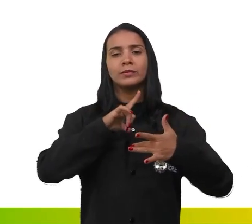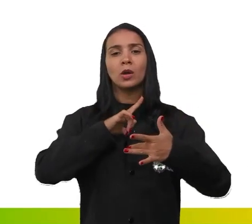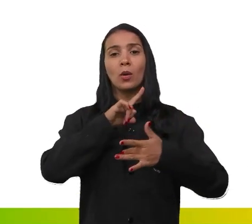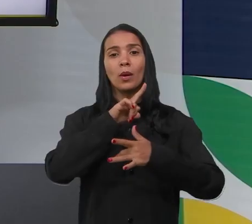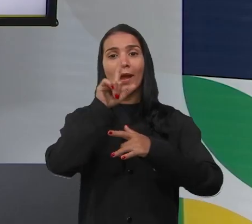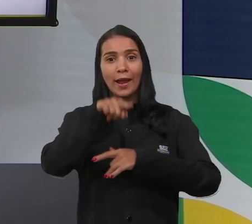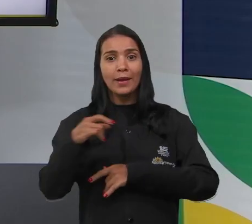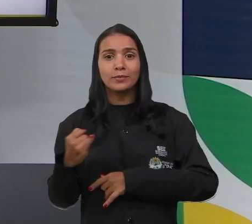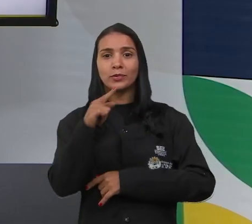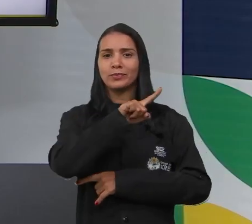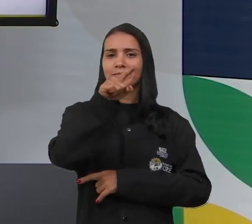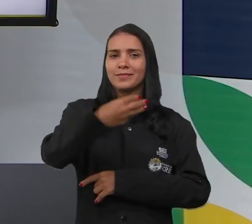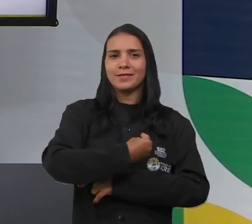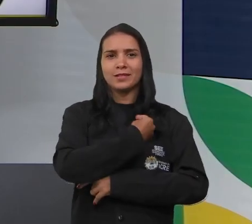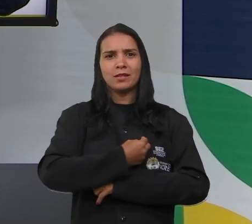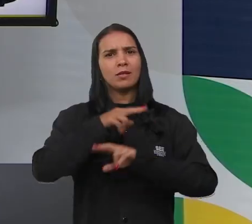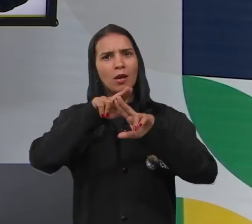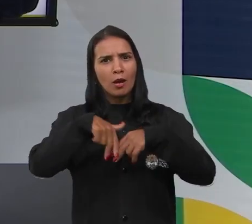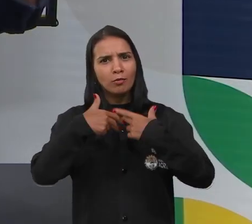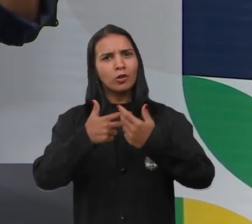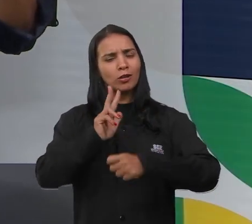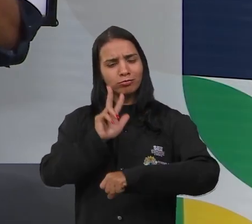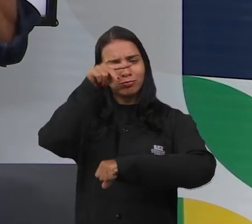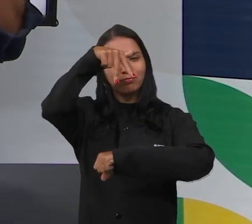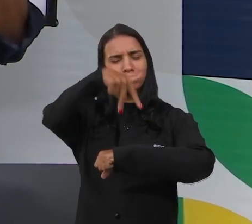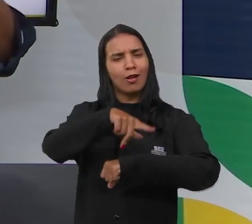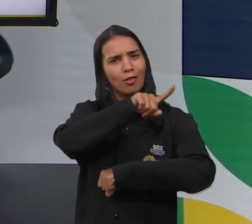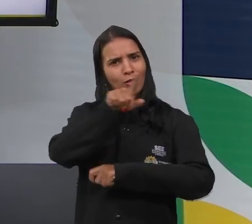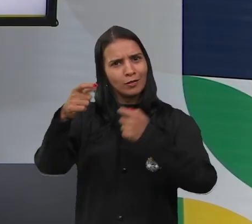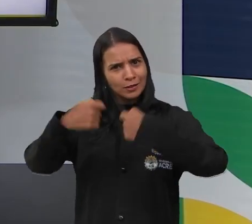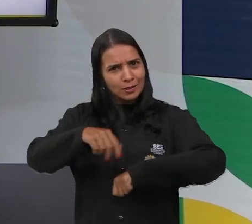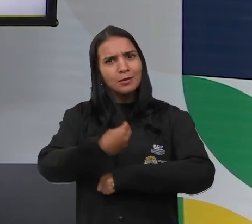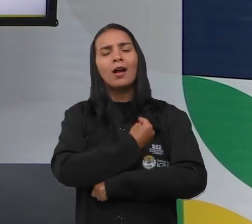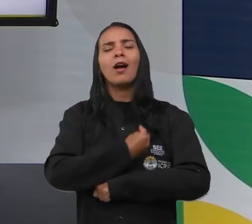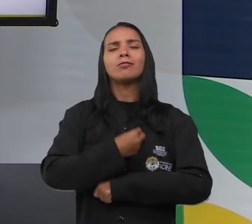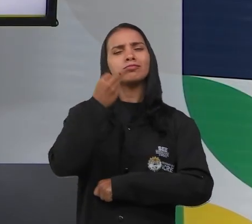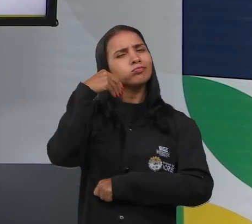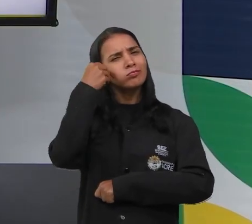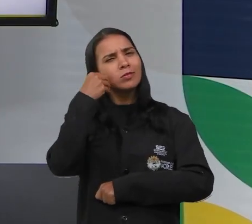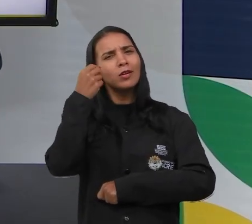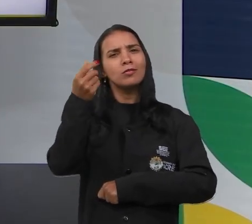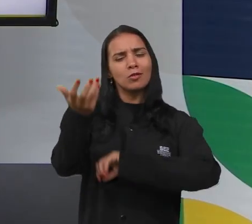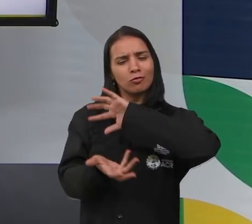precisa agir. Então, levanta o seu mundo e vai executar, vai viver, vai criar e